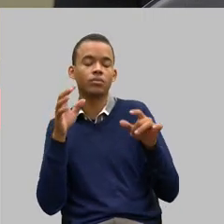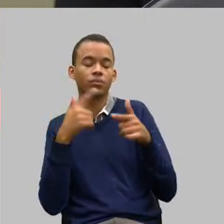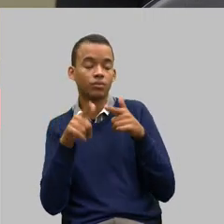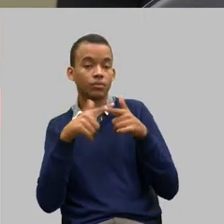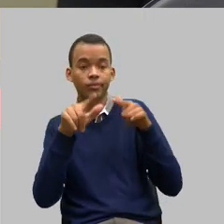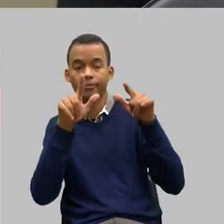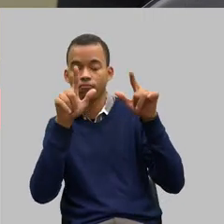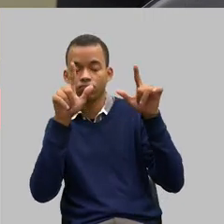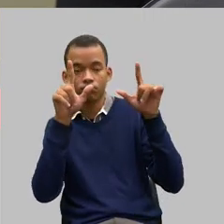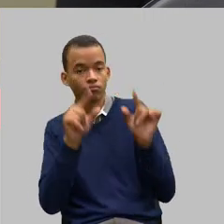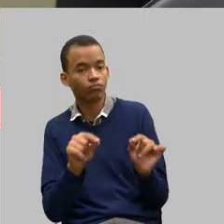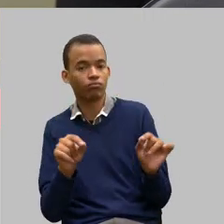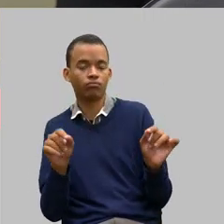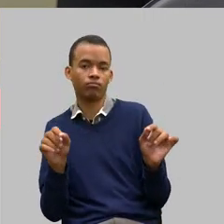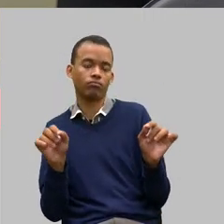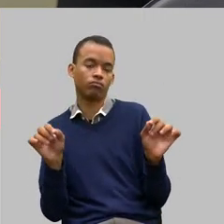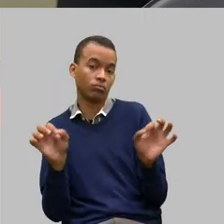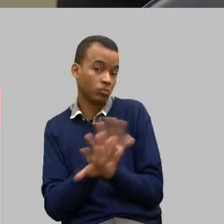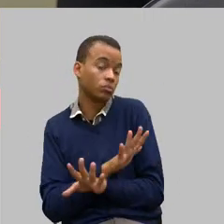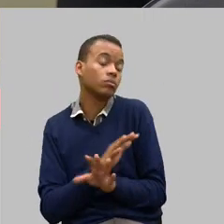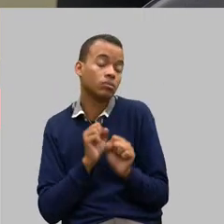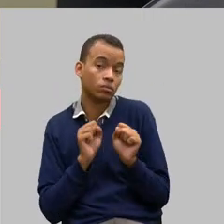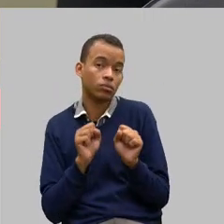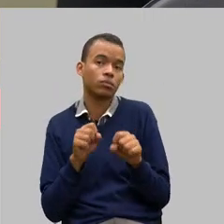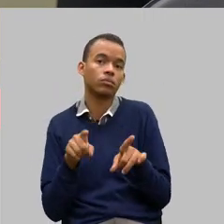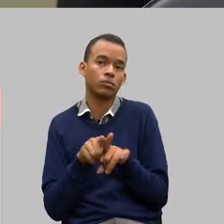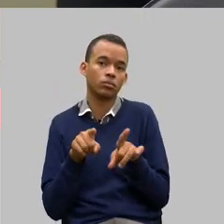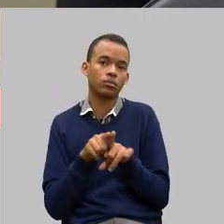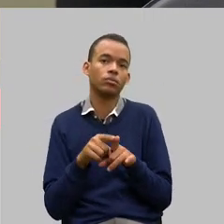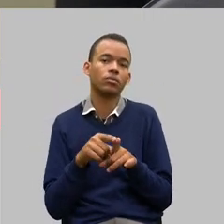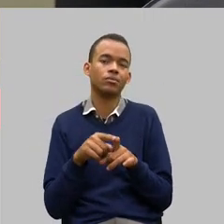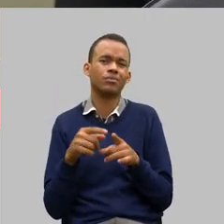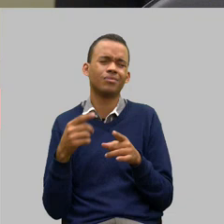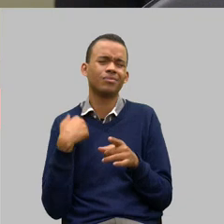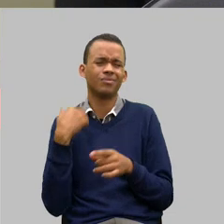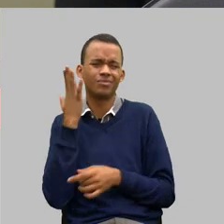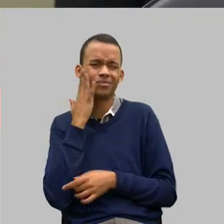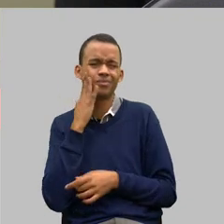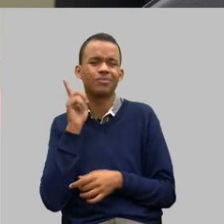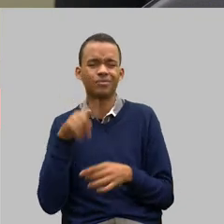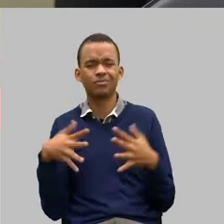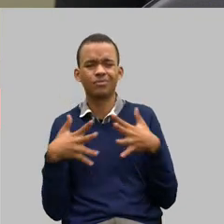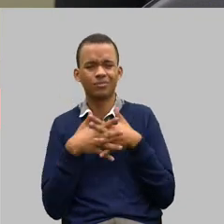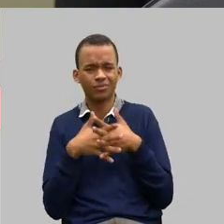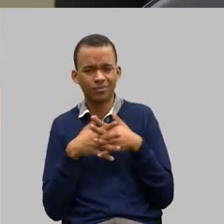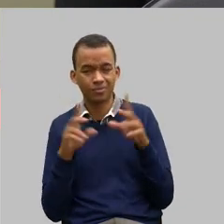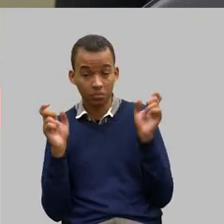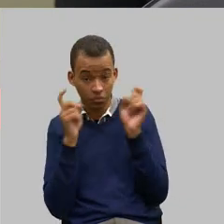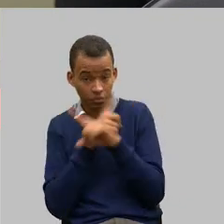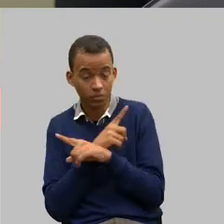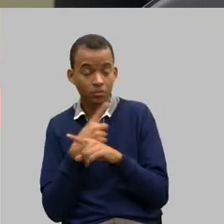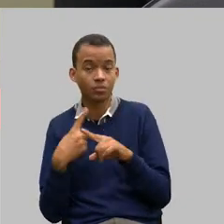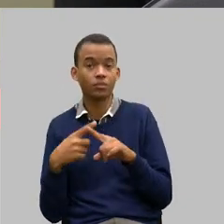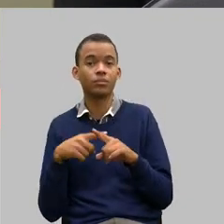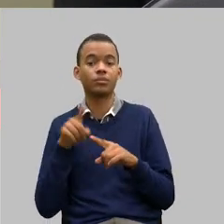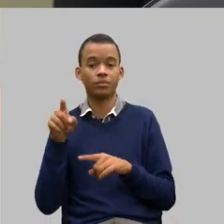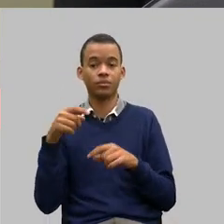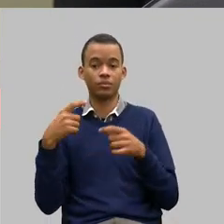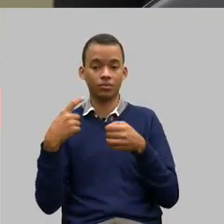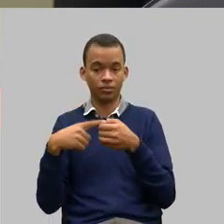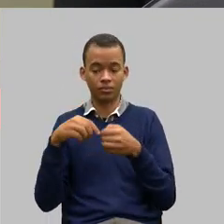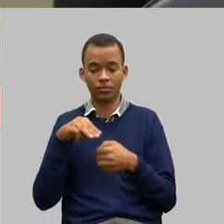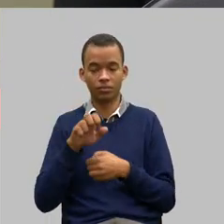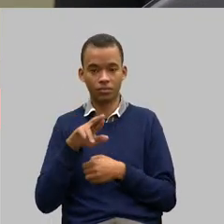eu tenho dito secretário que diversificação Econômica é uma é algo tão complexo é tão complexo Mariana sofreu com o rompimento da